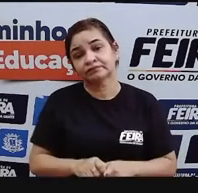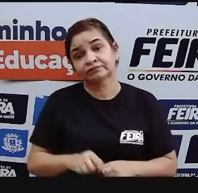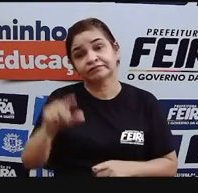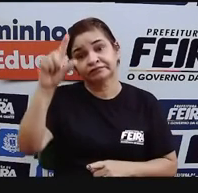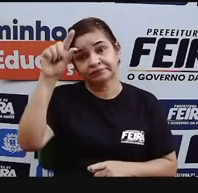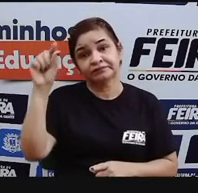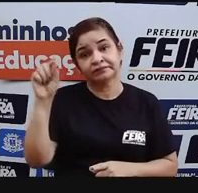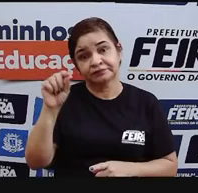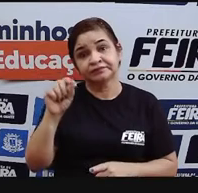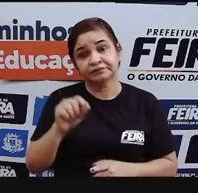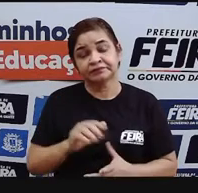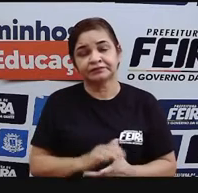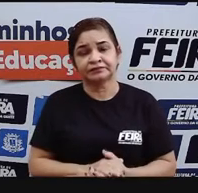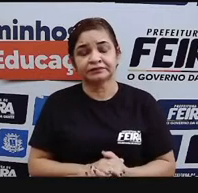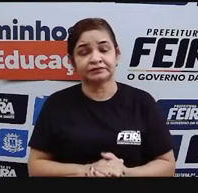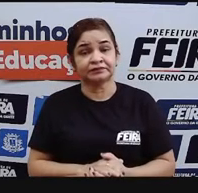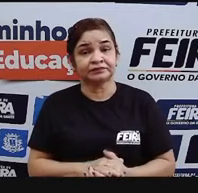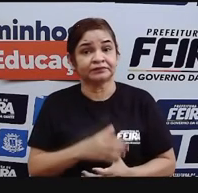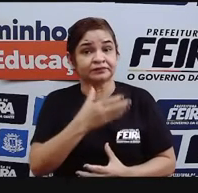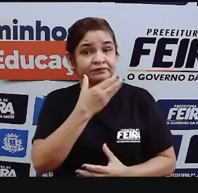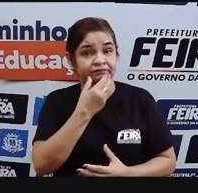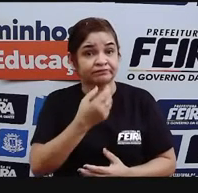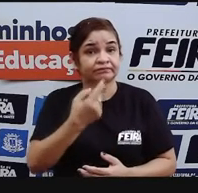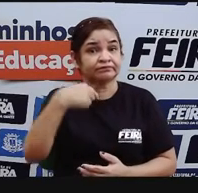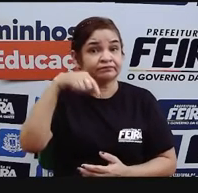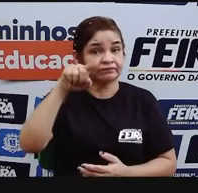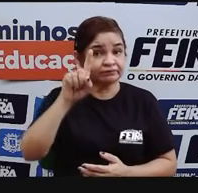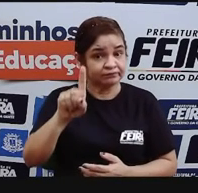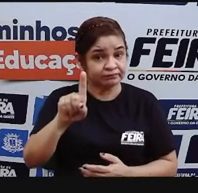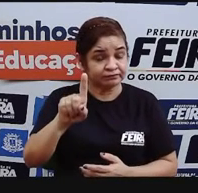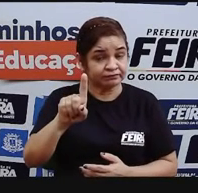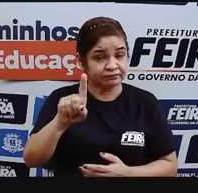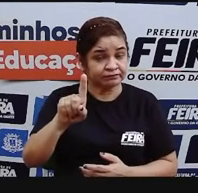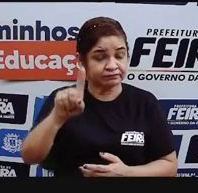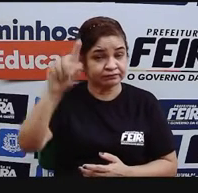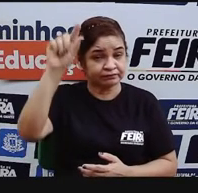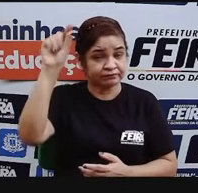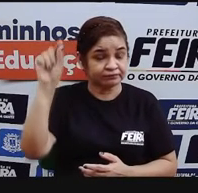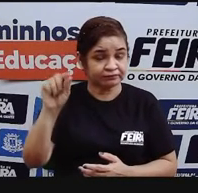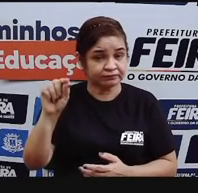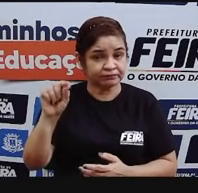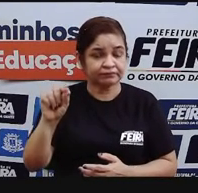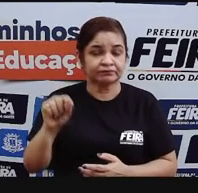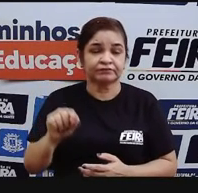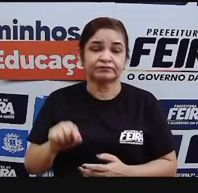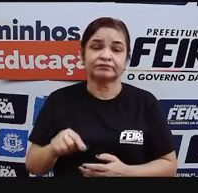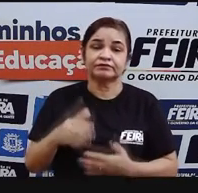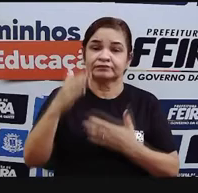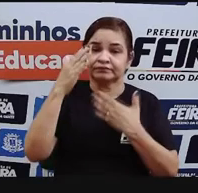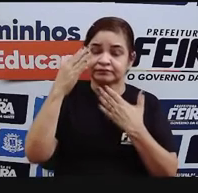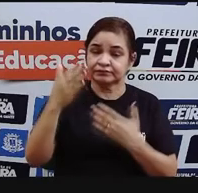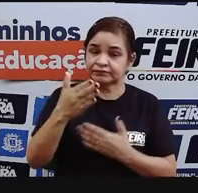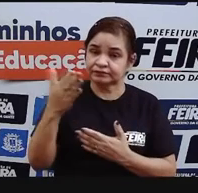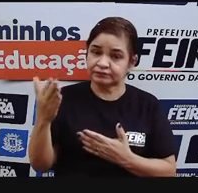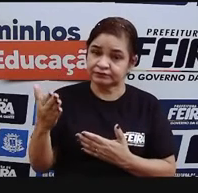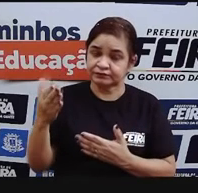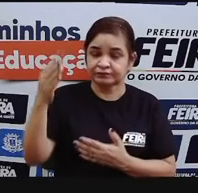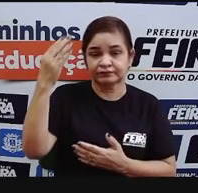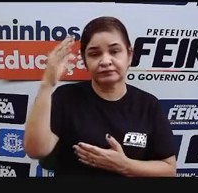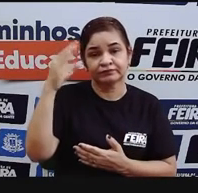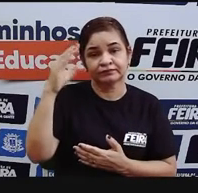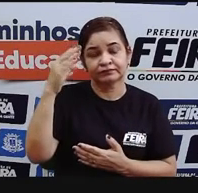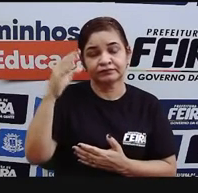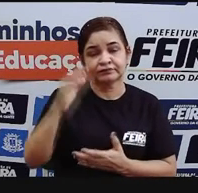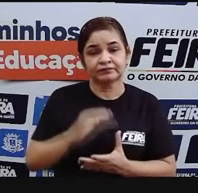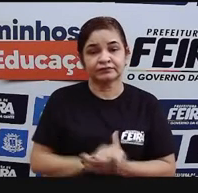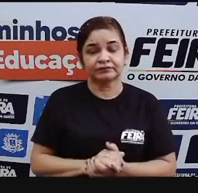é, se o homem conseguiu pisar em solo lunar, agradeça aí a essas três cientistas.